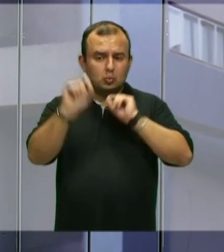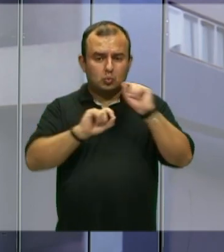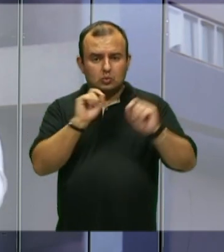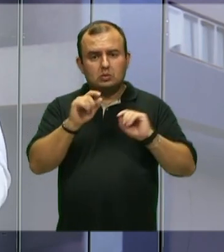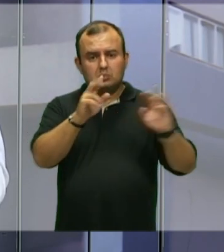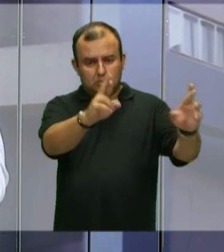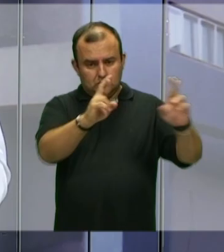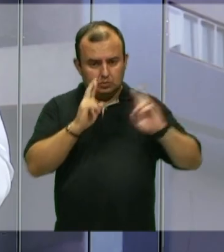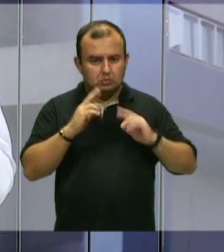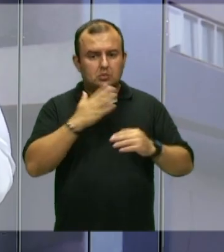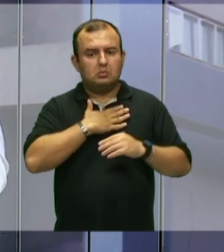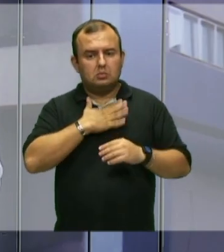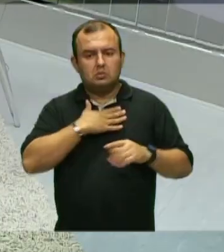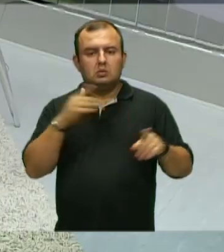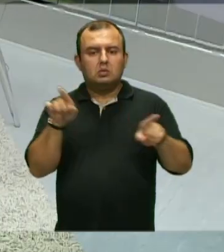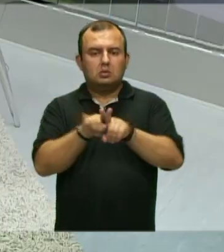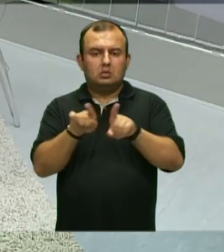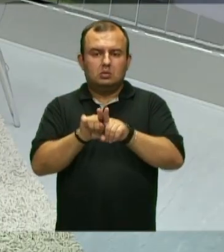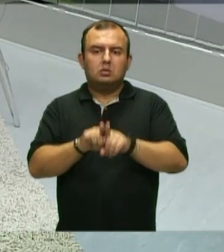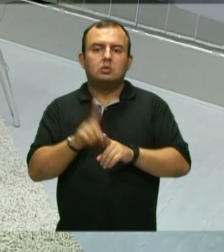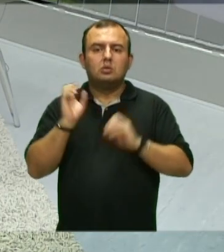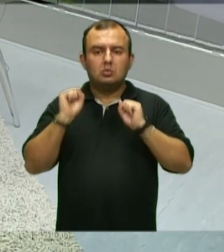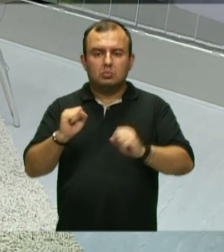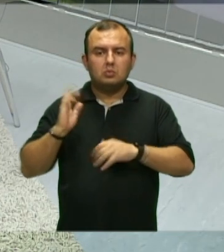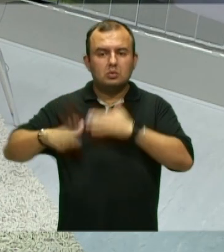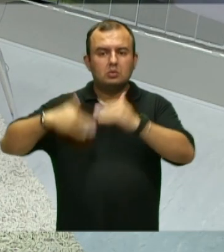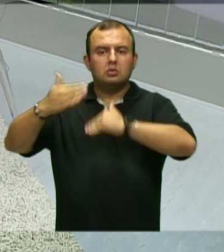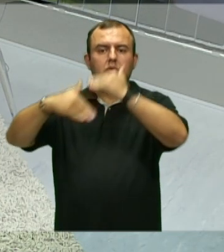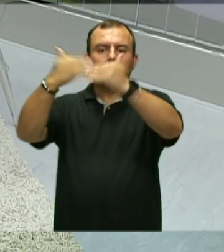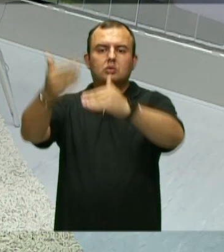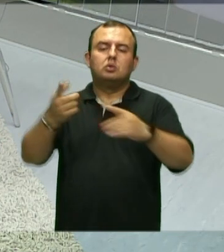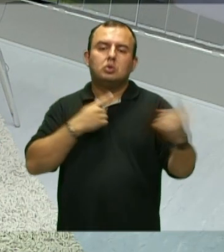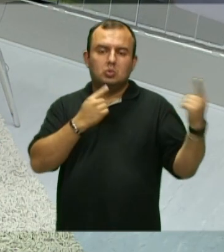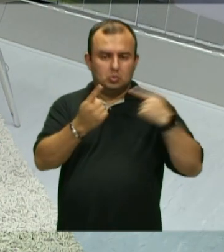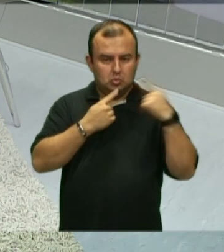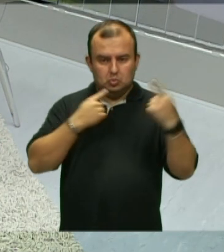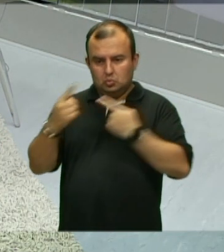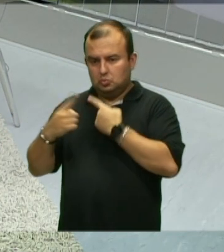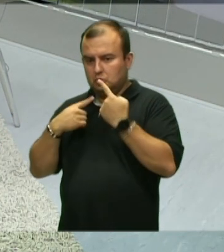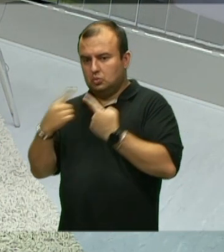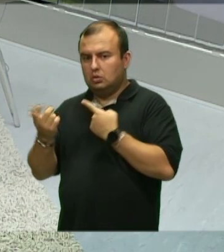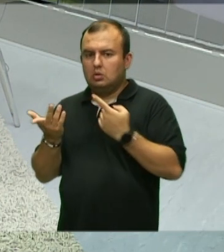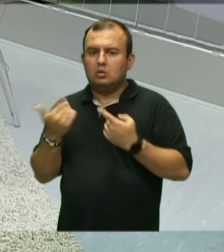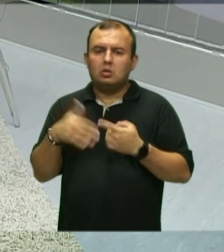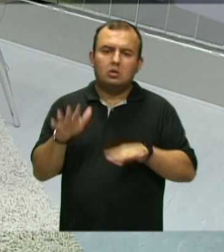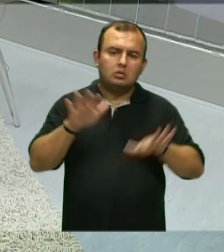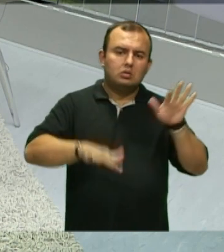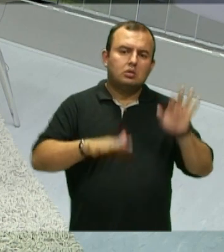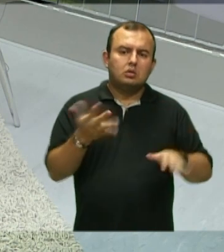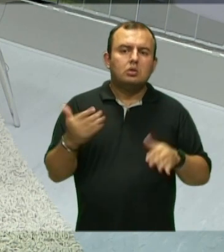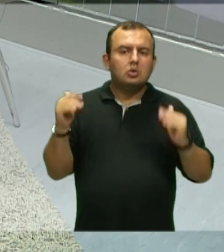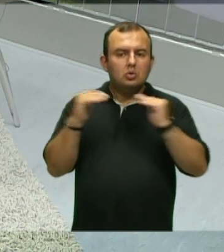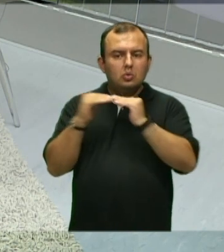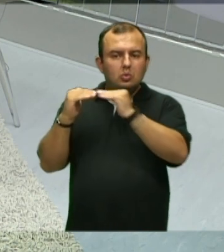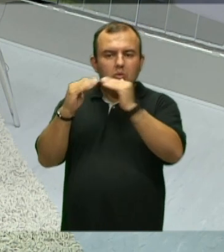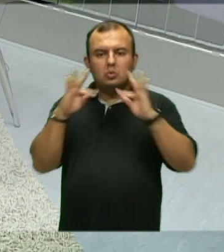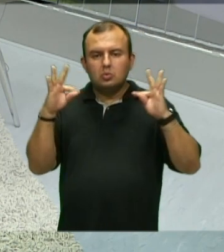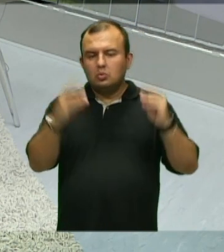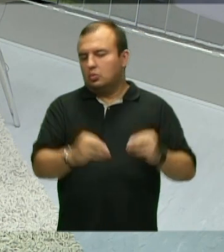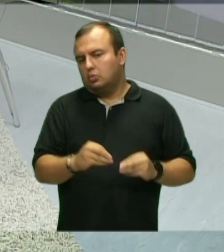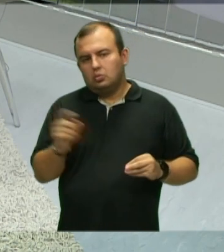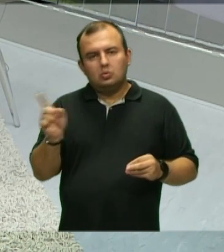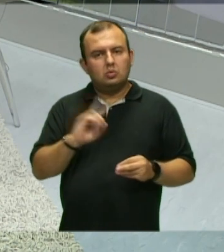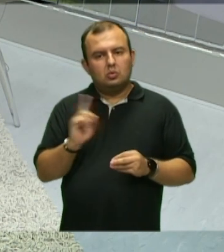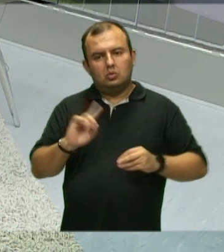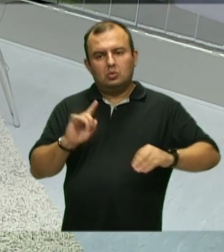tenham respeito para comigo, né? Para que a gente possa avançar no diálogo. Muitas vezes a gente não vai concordar com todas as matérias,